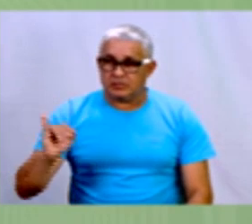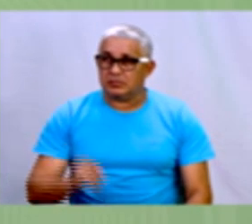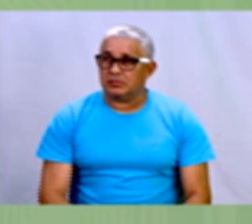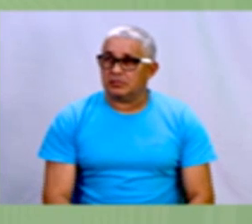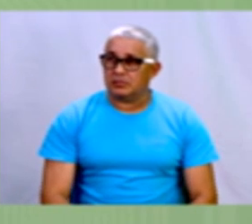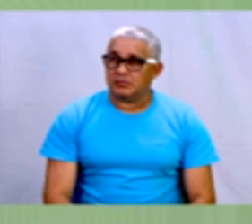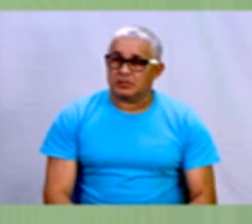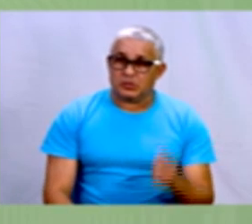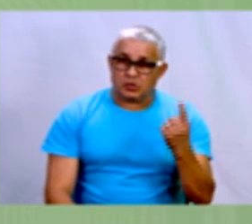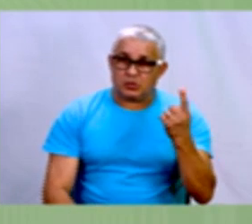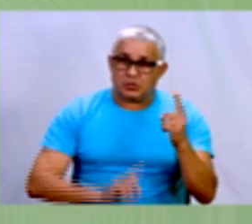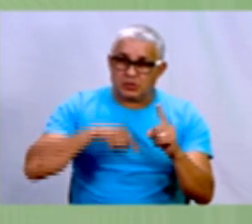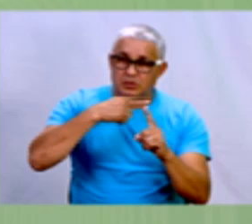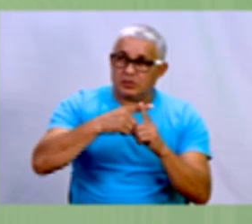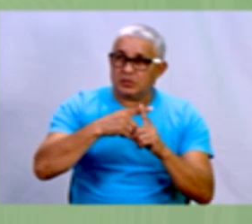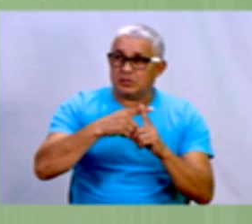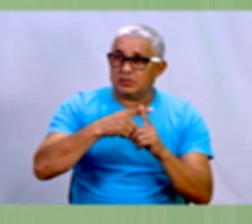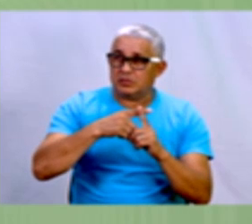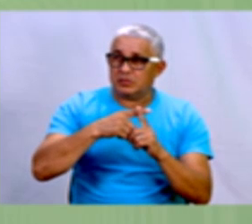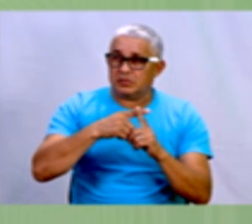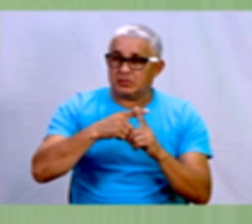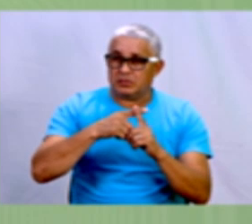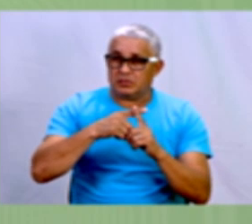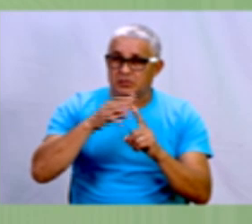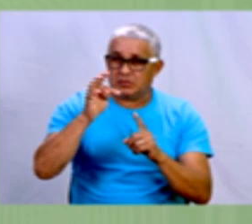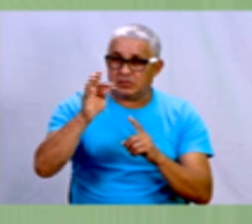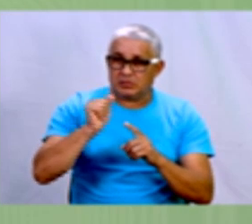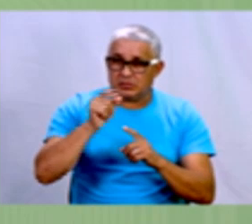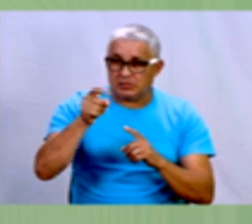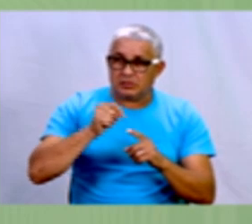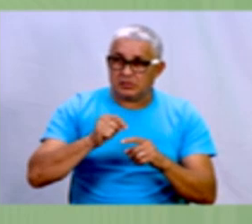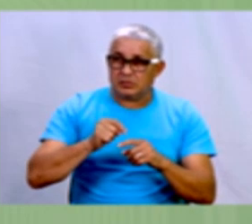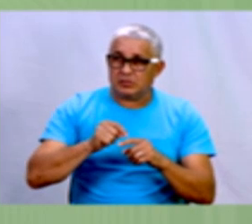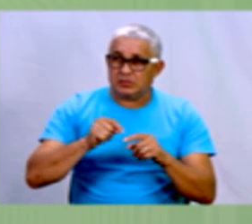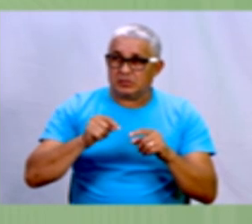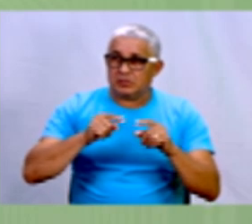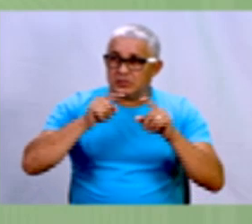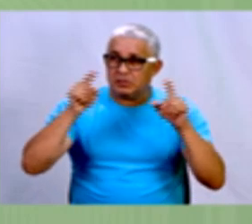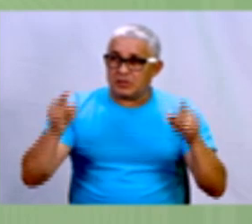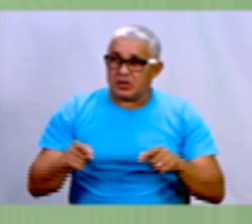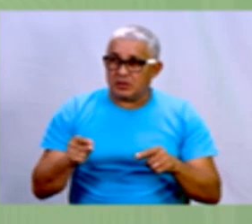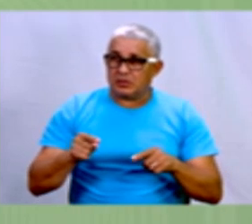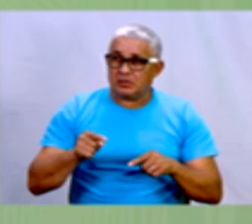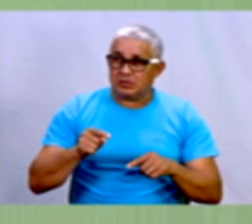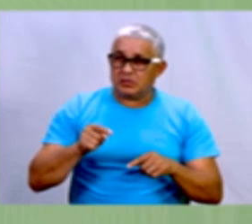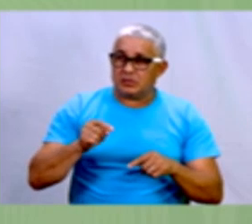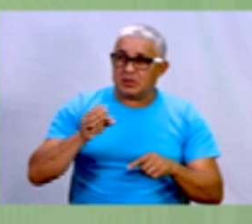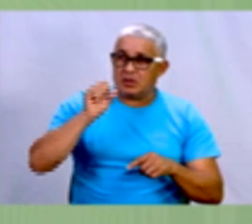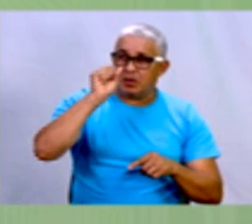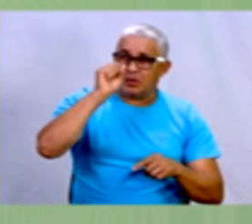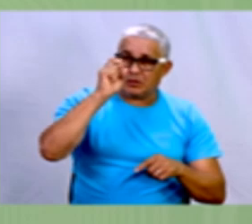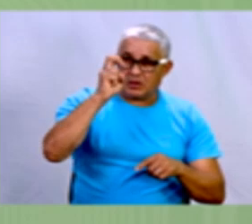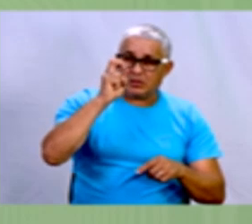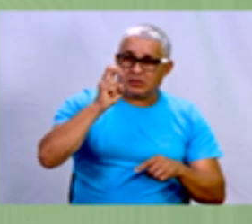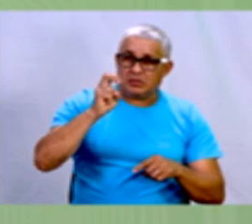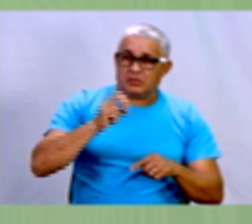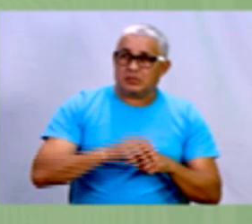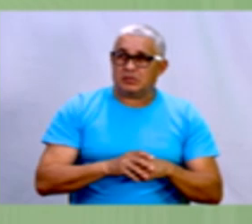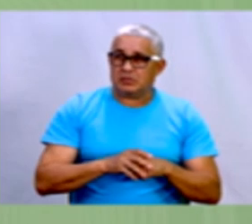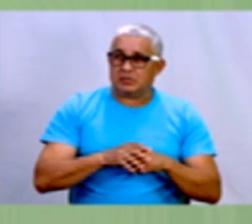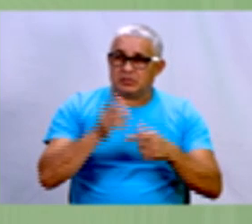1 mais taxa, que está aqui a fórmula, né? 1 mais taxa elevado a tempo. A minha taxa é 2%, que é dividido por 100, vai